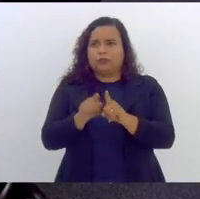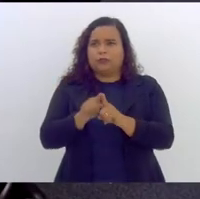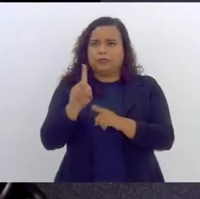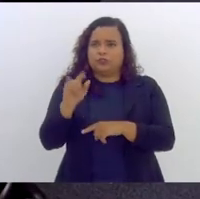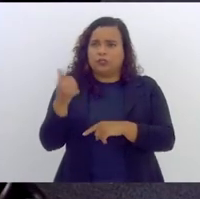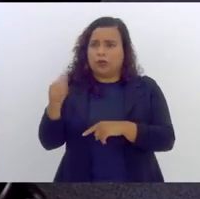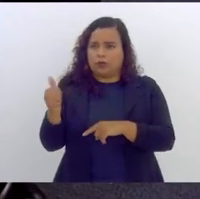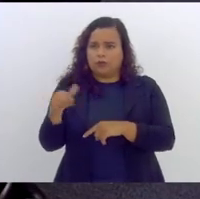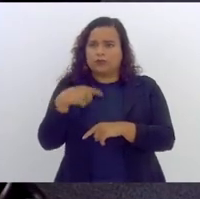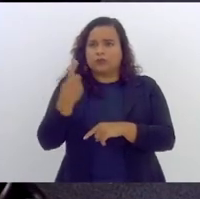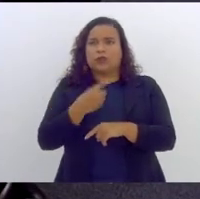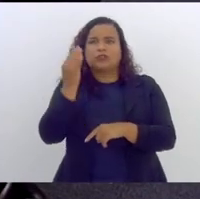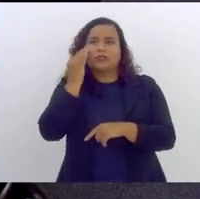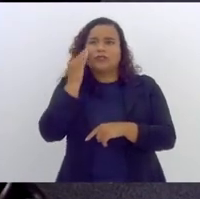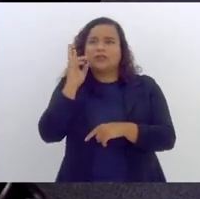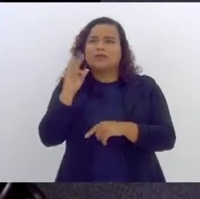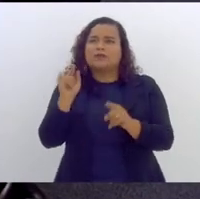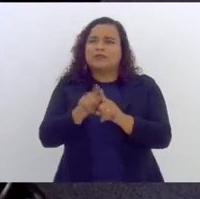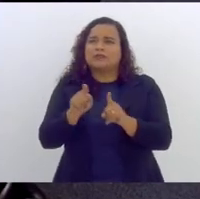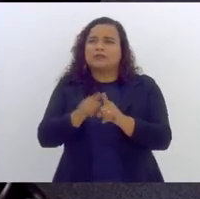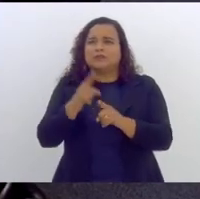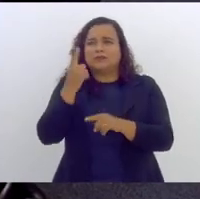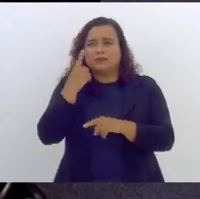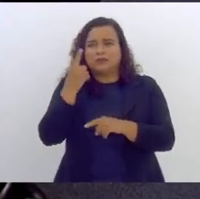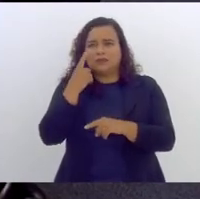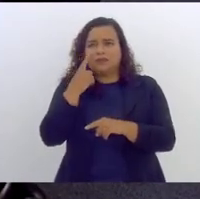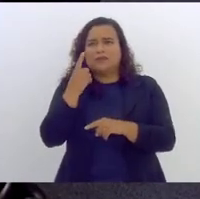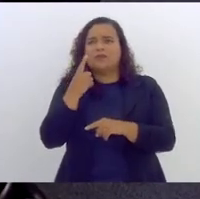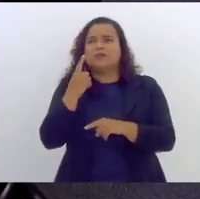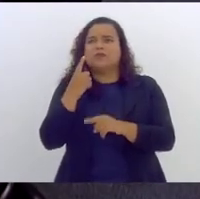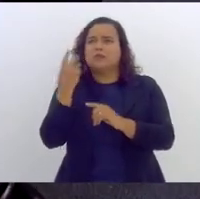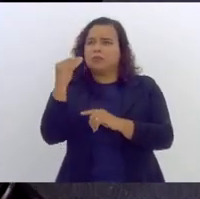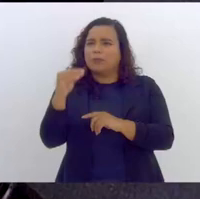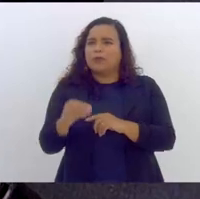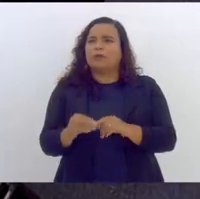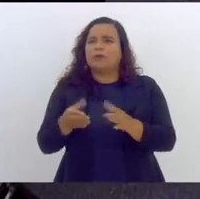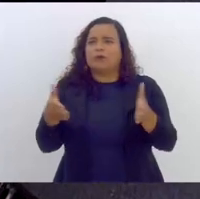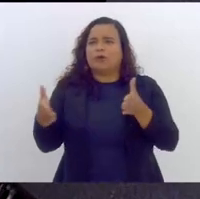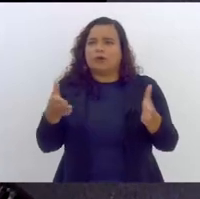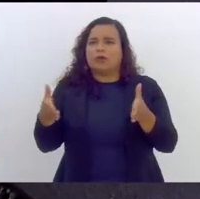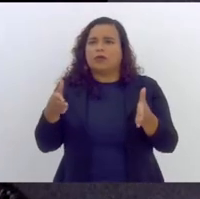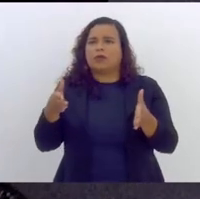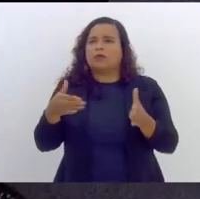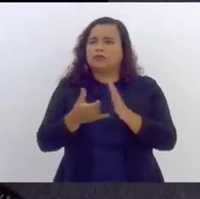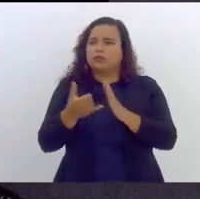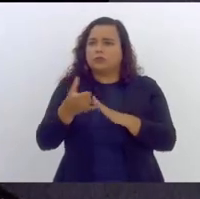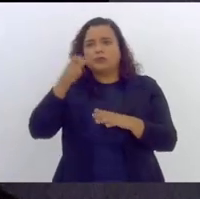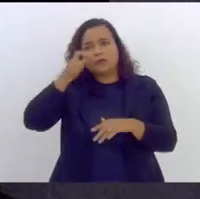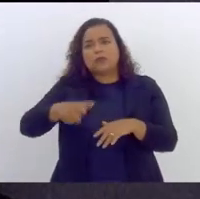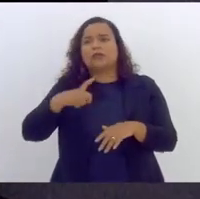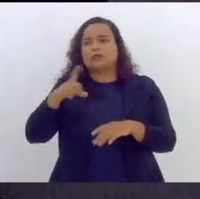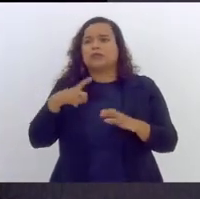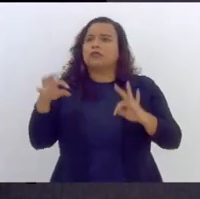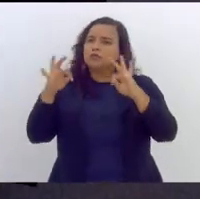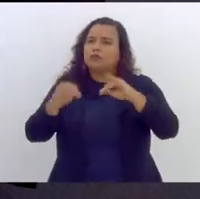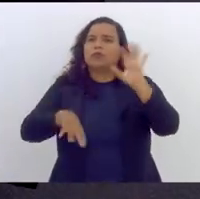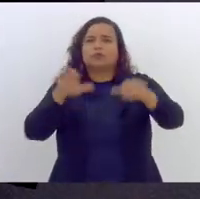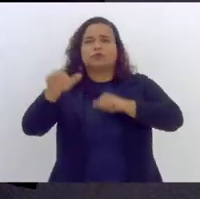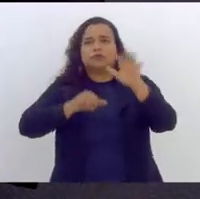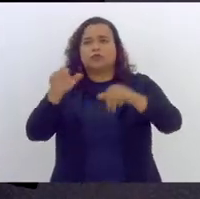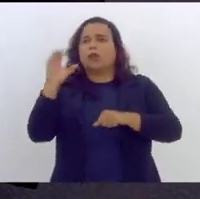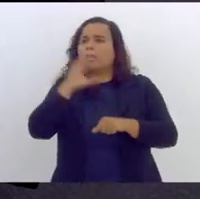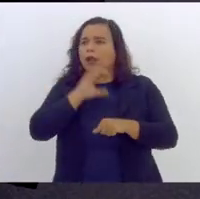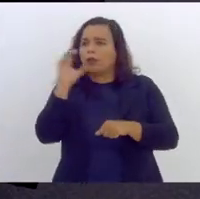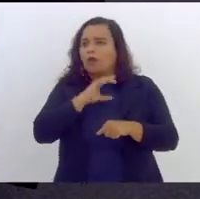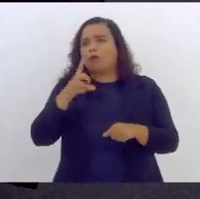tentar também tornar cada vez mais enxuto cronograma porque é interesse né da instituição que todos sejam convocados com a maior